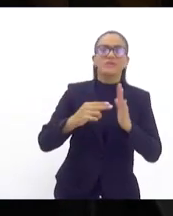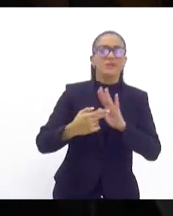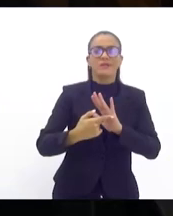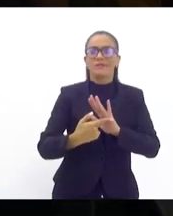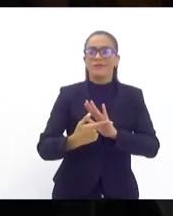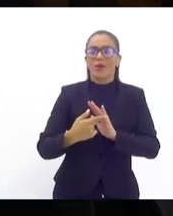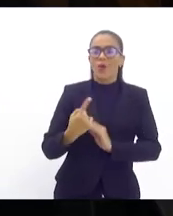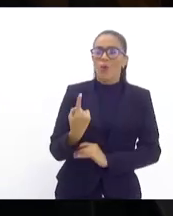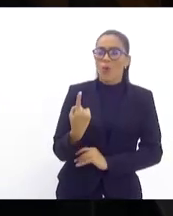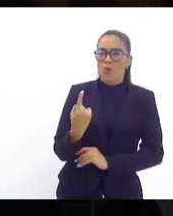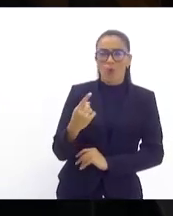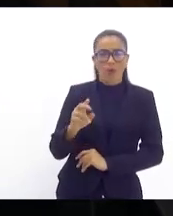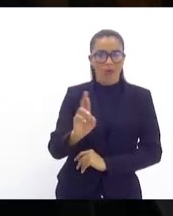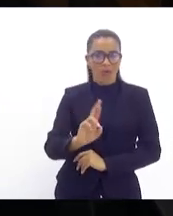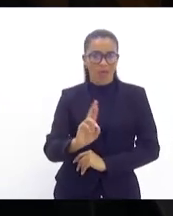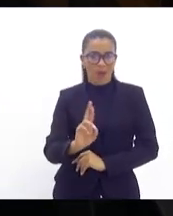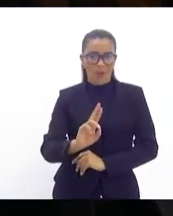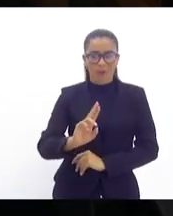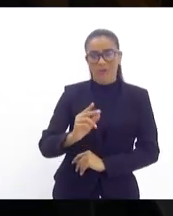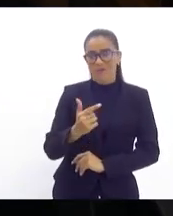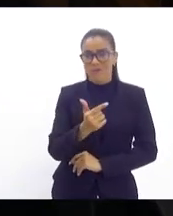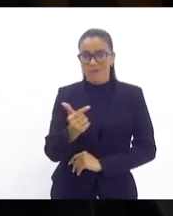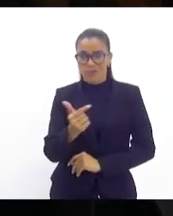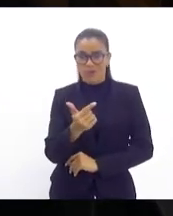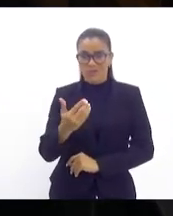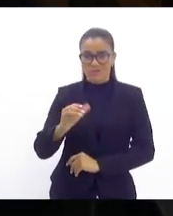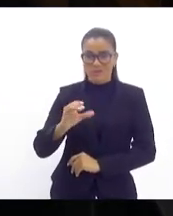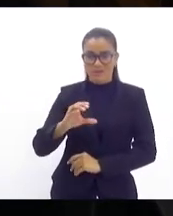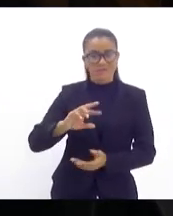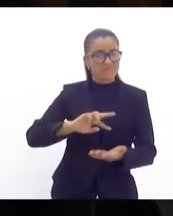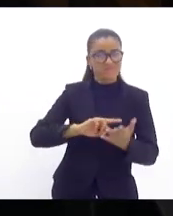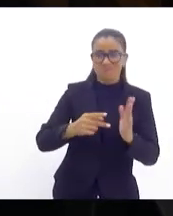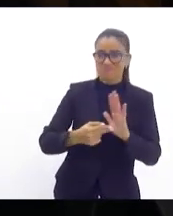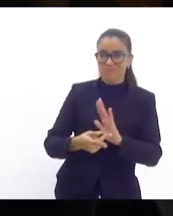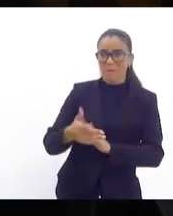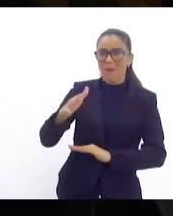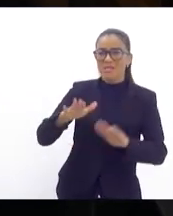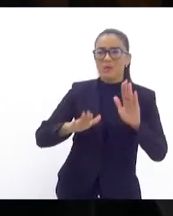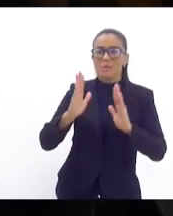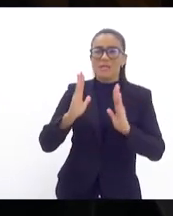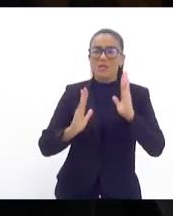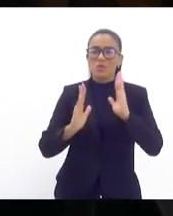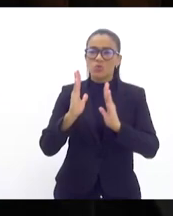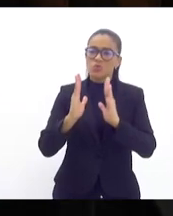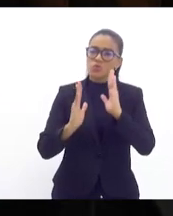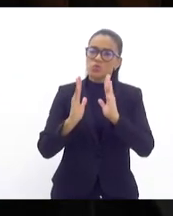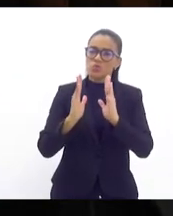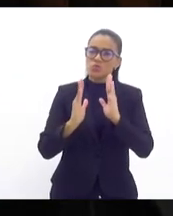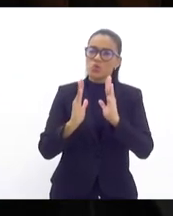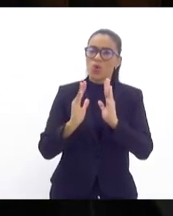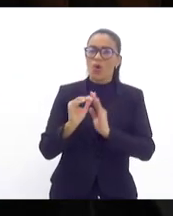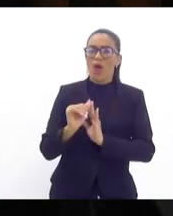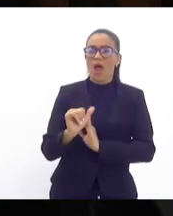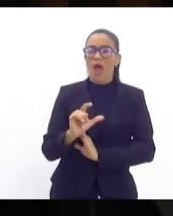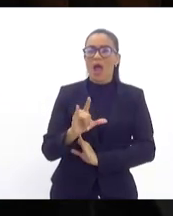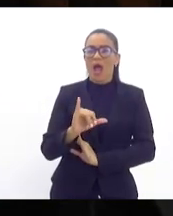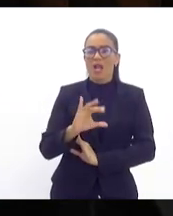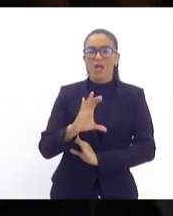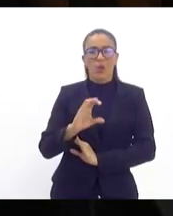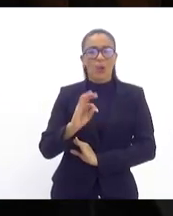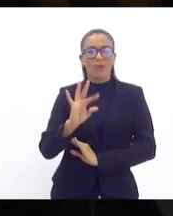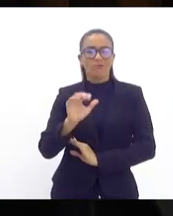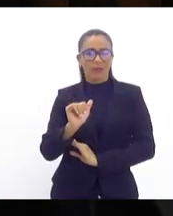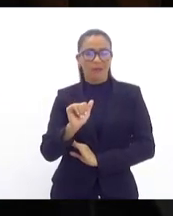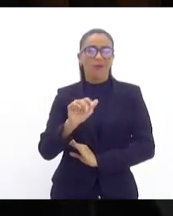que um real e 22 centavos representaria em média uma alíquota de